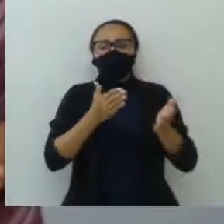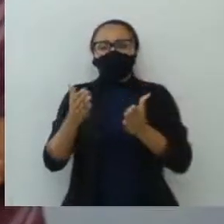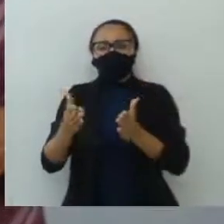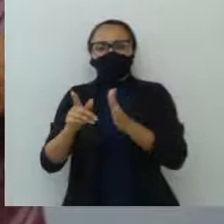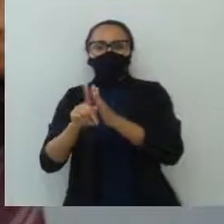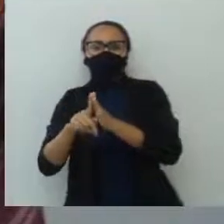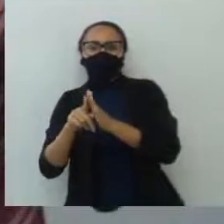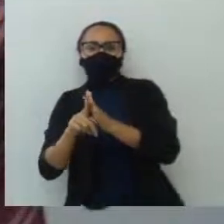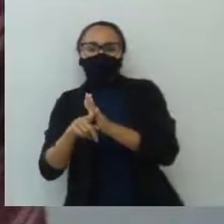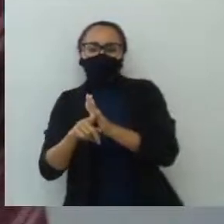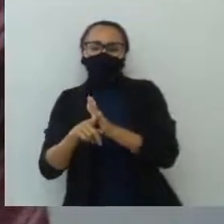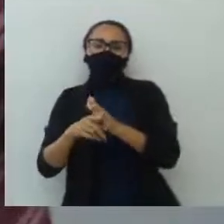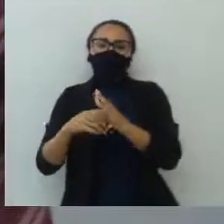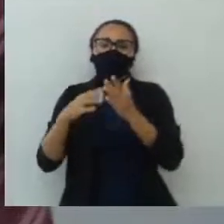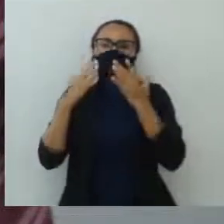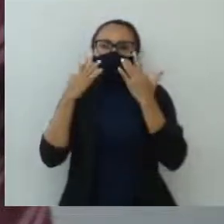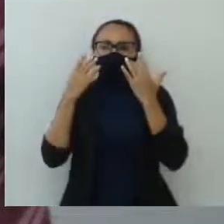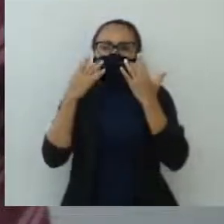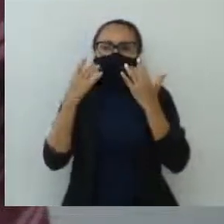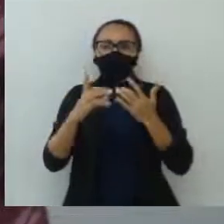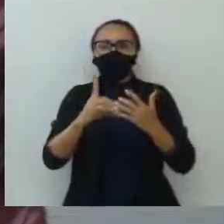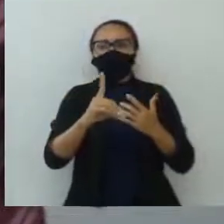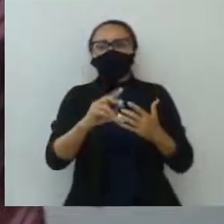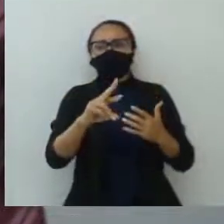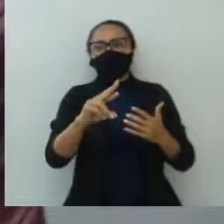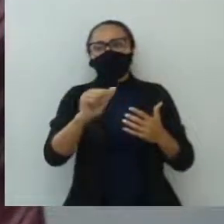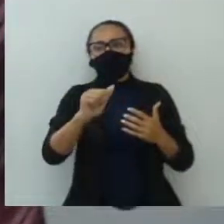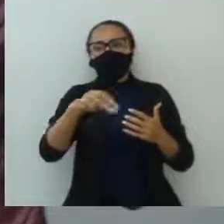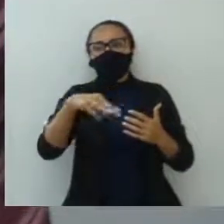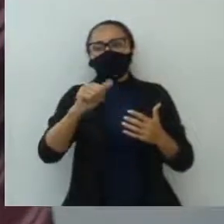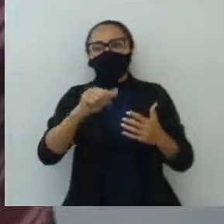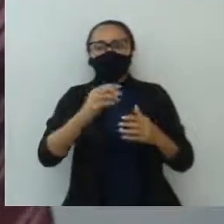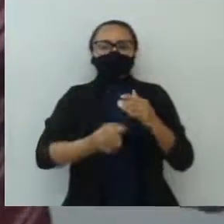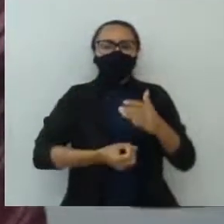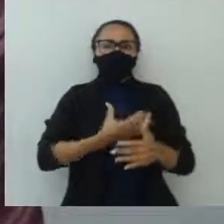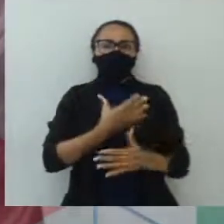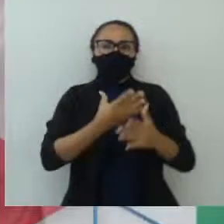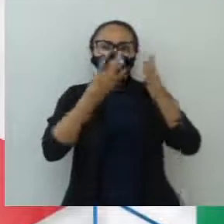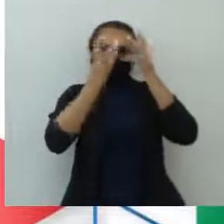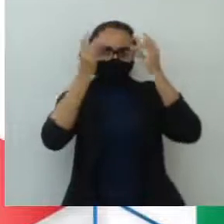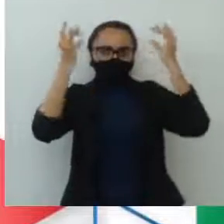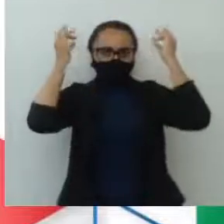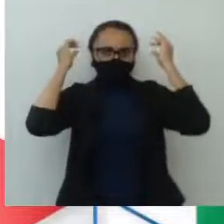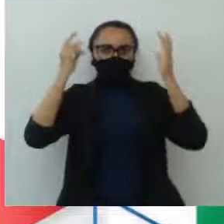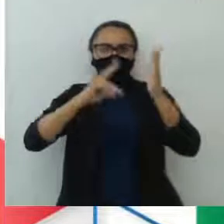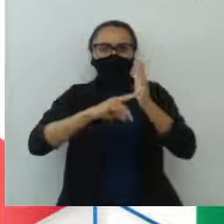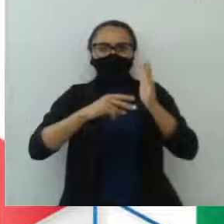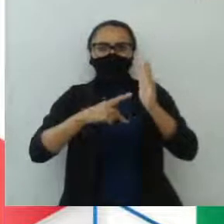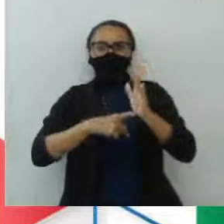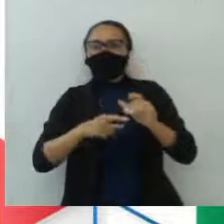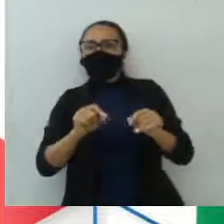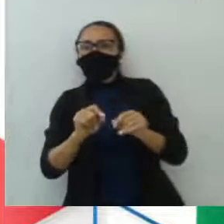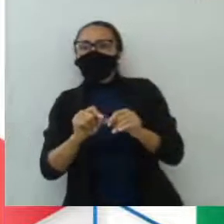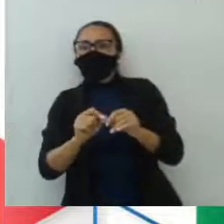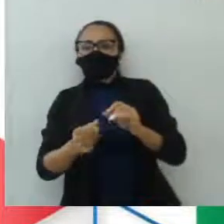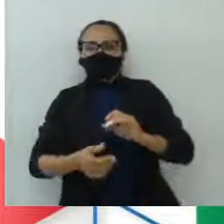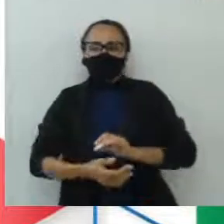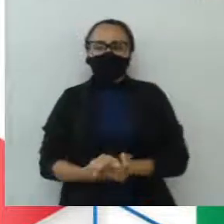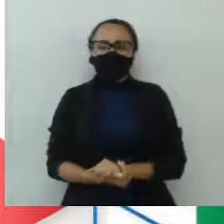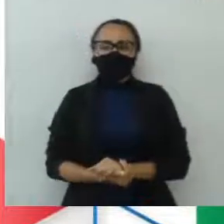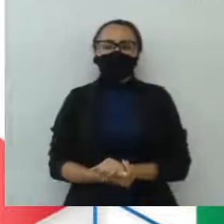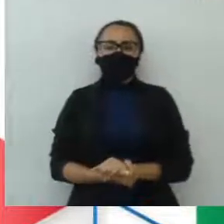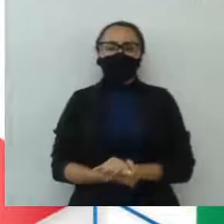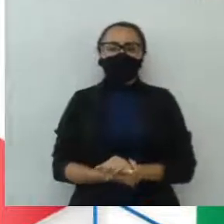dramático. Esse nome, drama, ele também surge do grego e significa ação. Drama não quer dizer que você vai